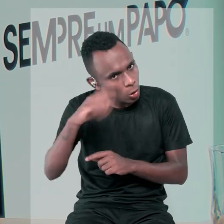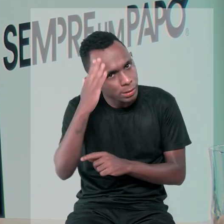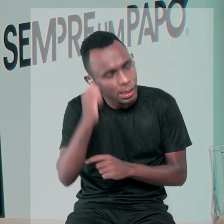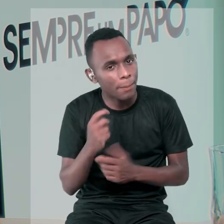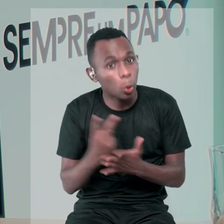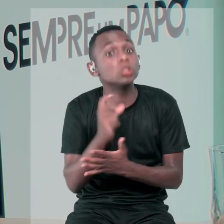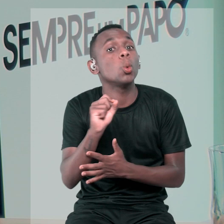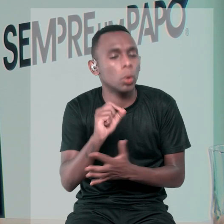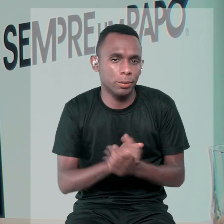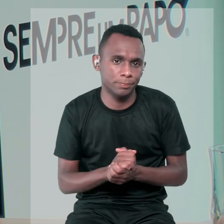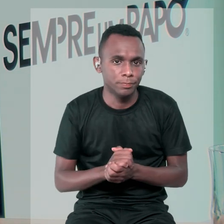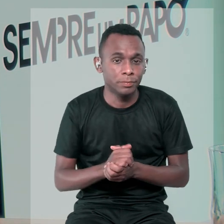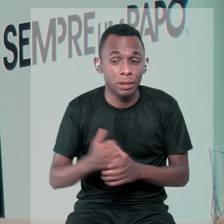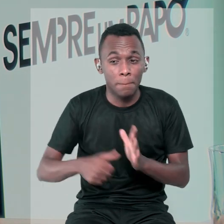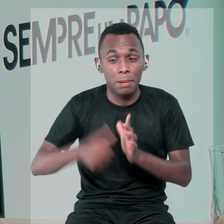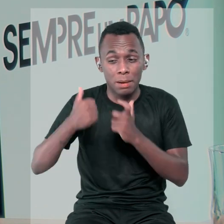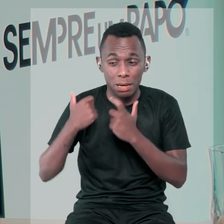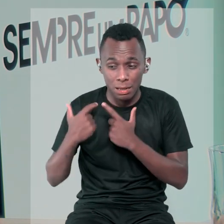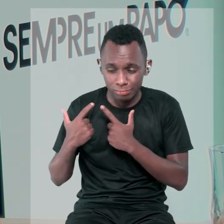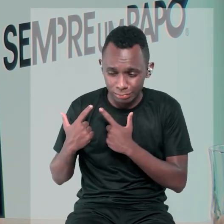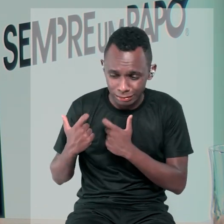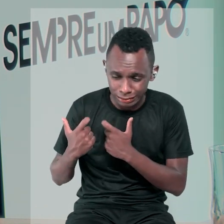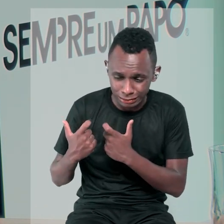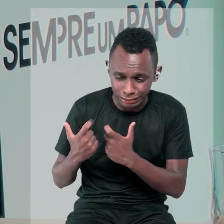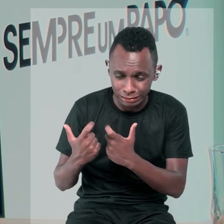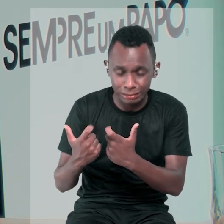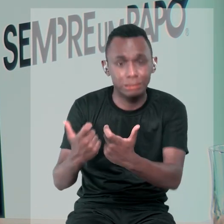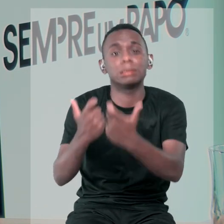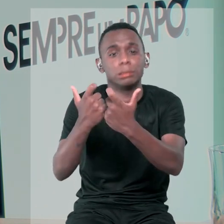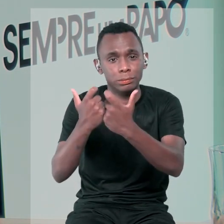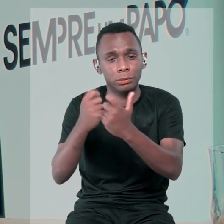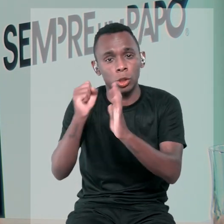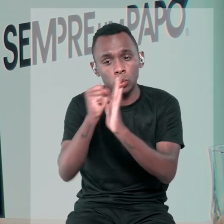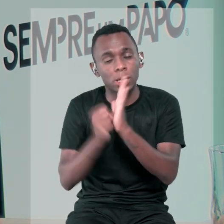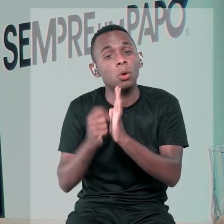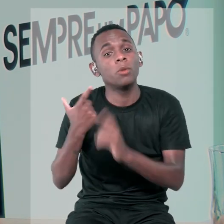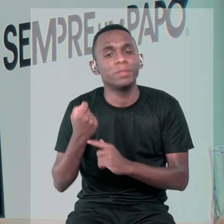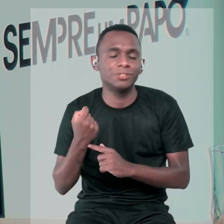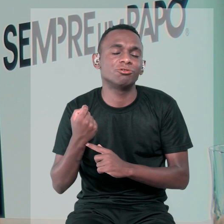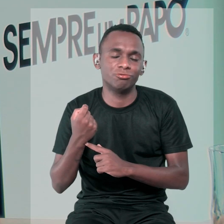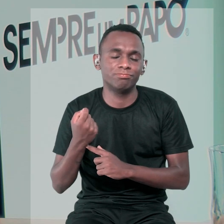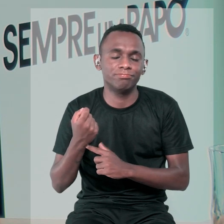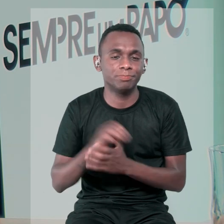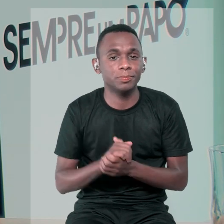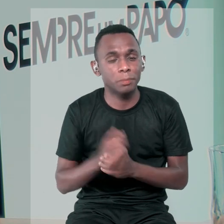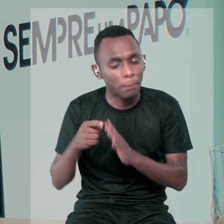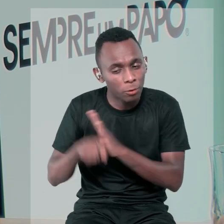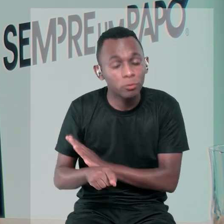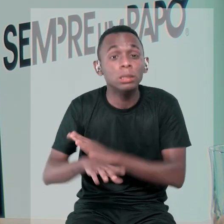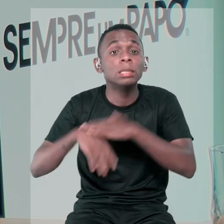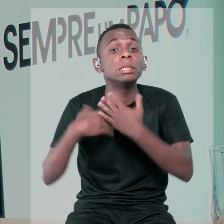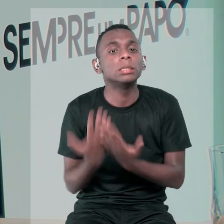né, a primeira das grandes carnificinas do século XX. Com o passar do tempo, essa